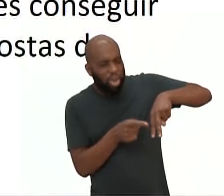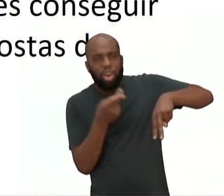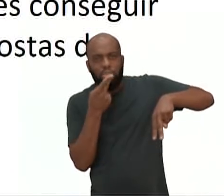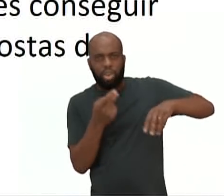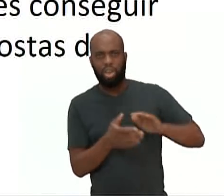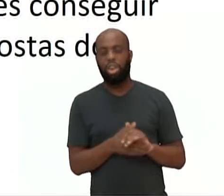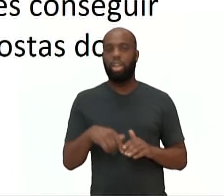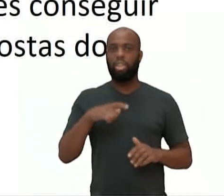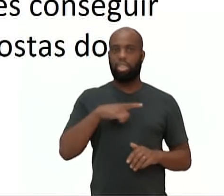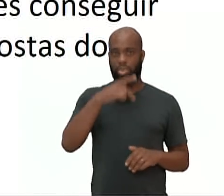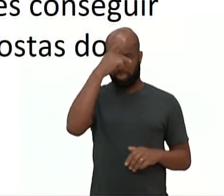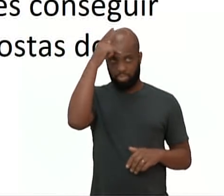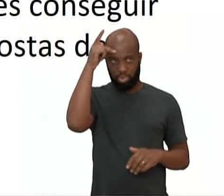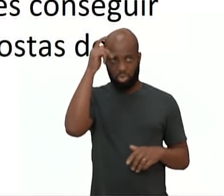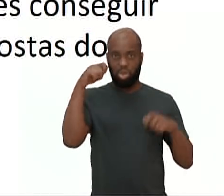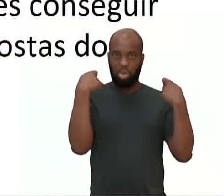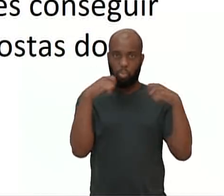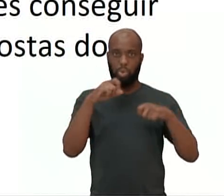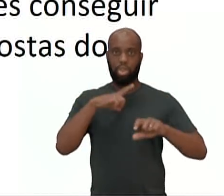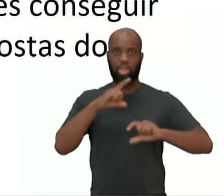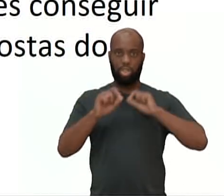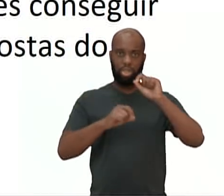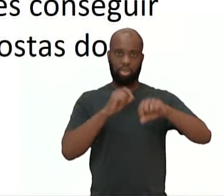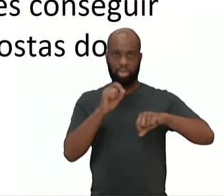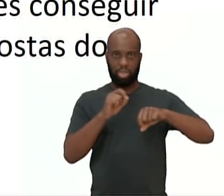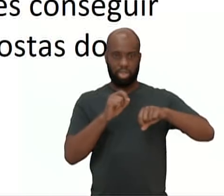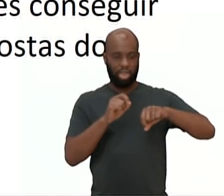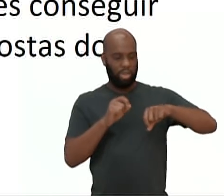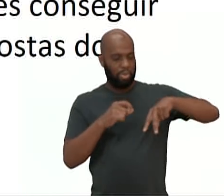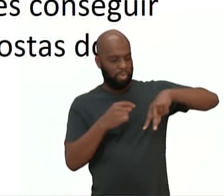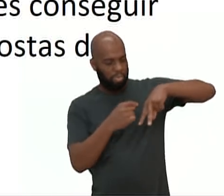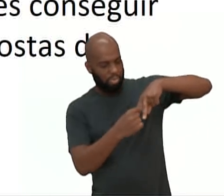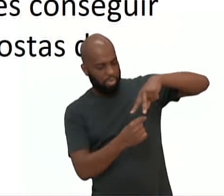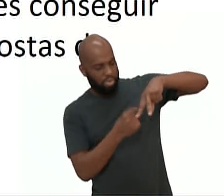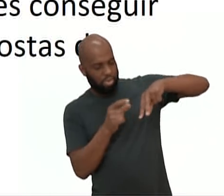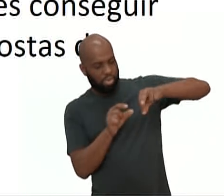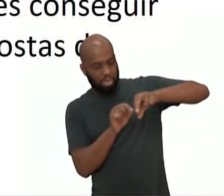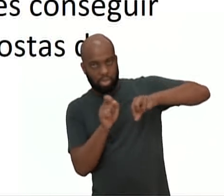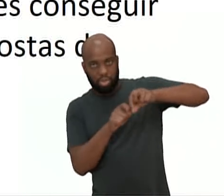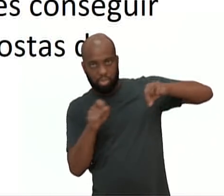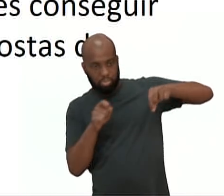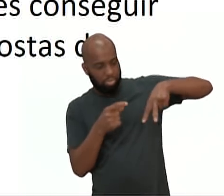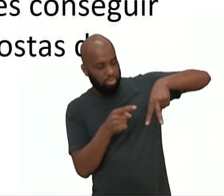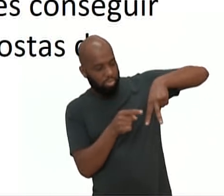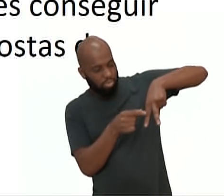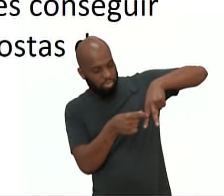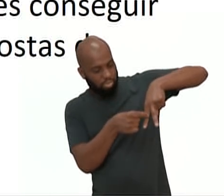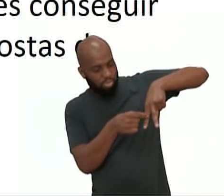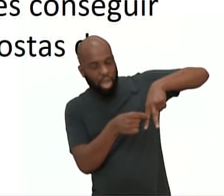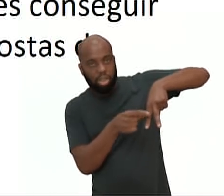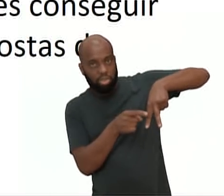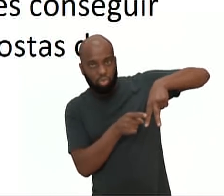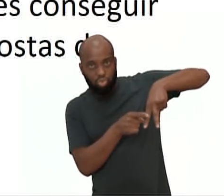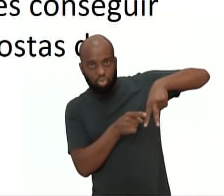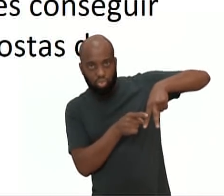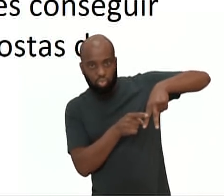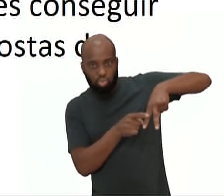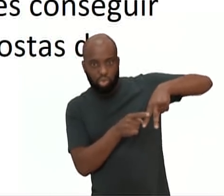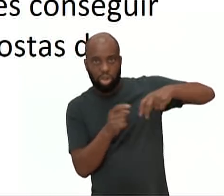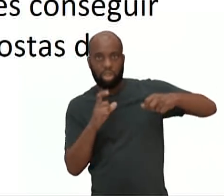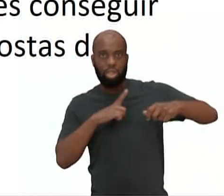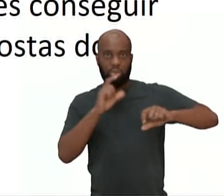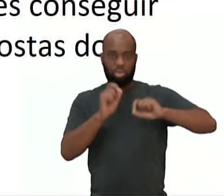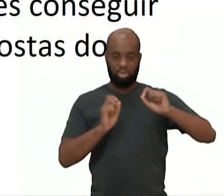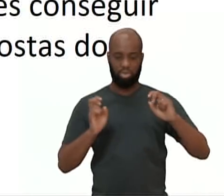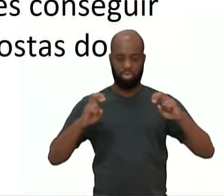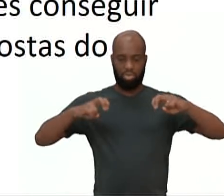Em dupla, cada um deve estar com fitas de pano amarradas nos joelhos, com um laço. Esse combate ocorre no plano baixo,